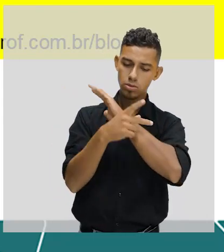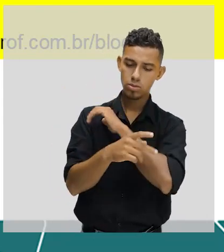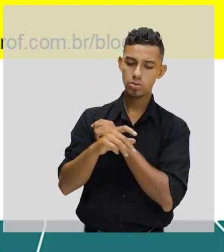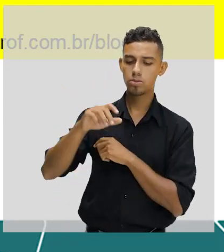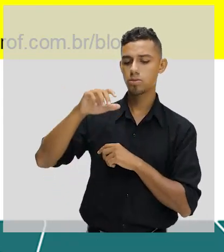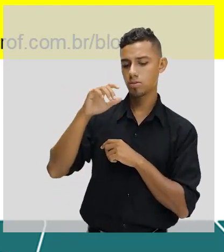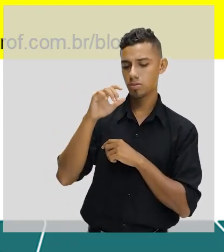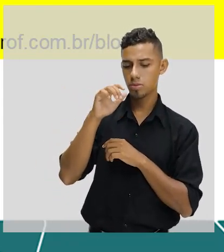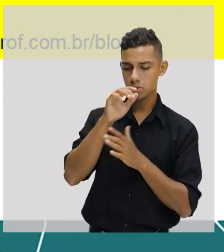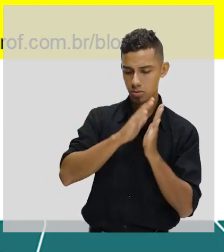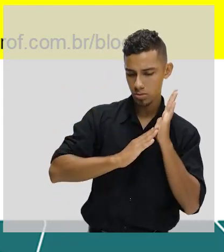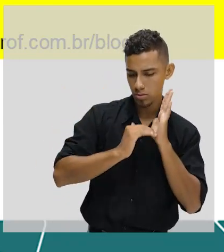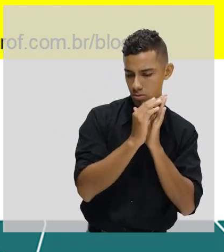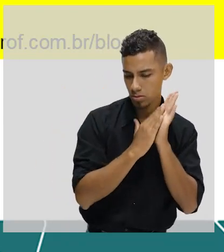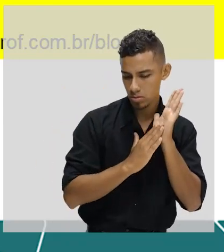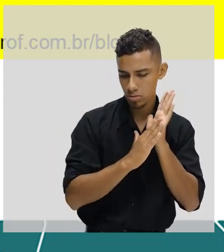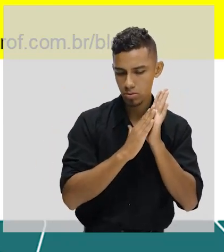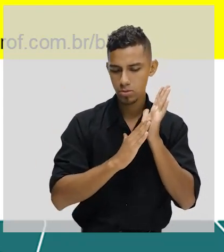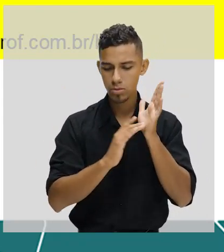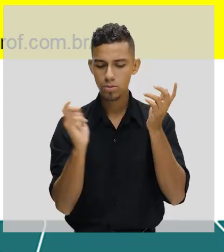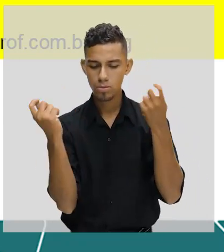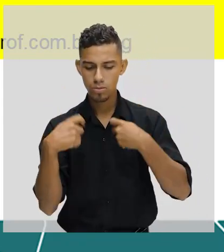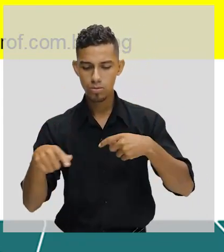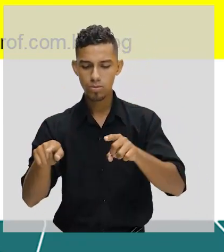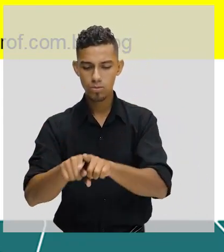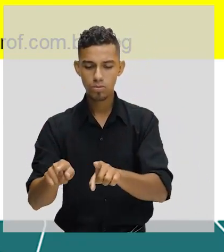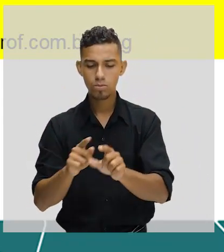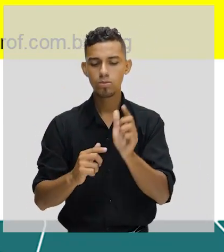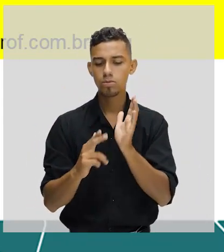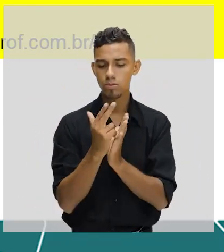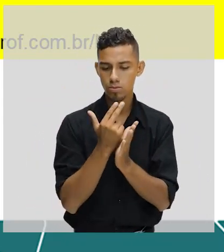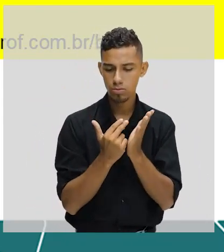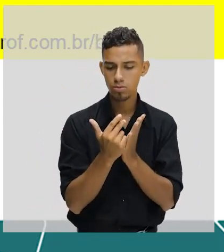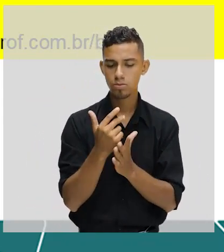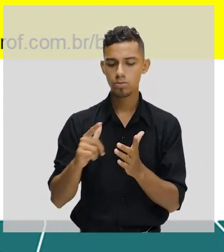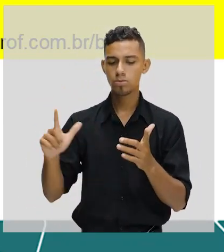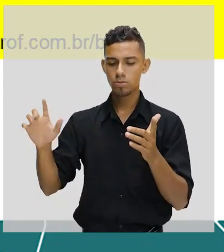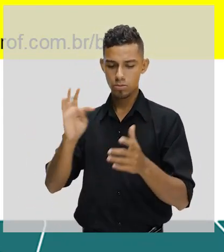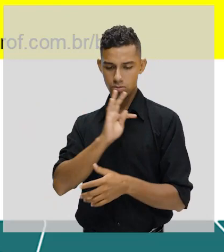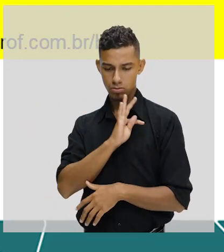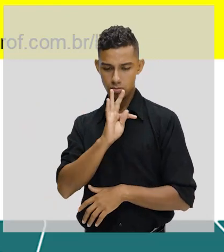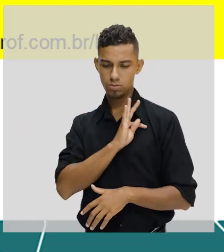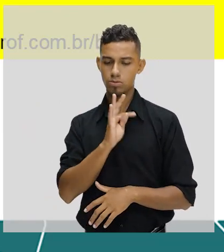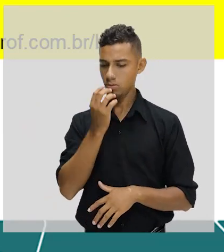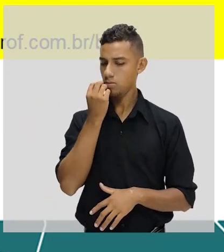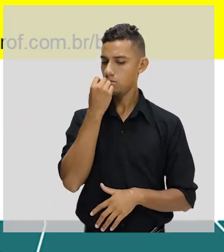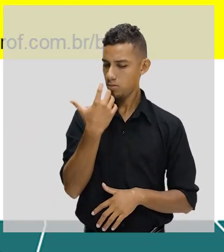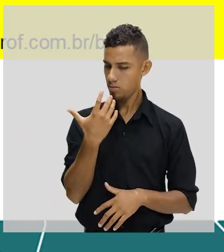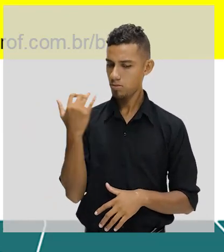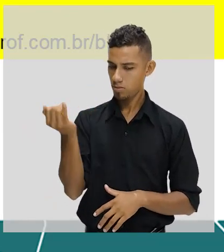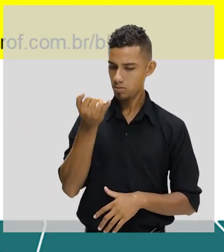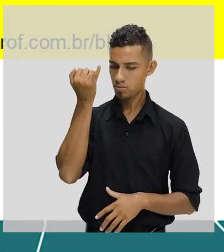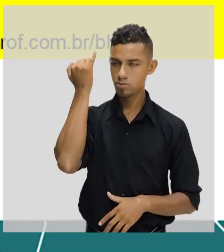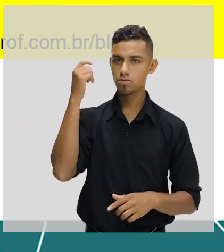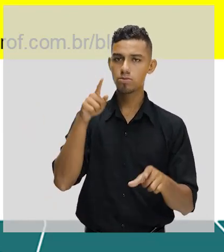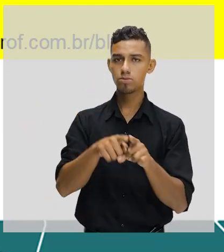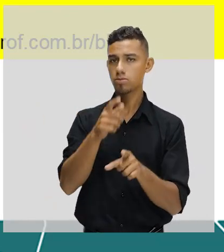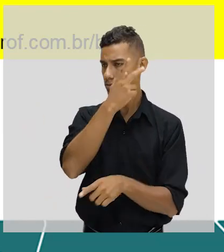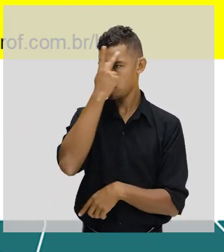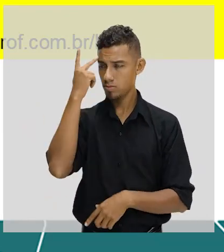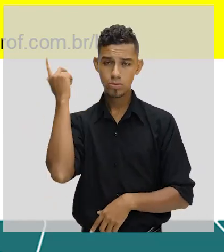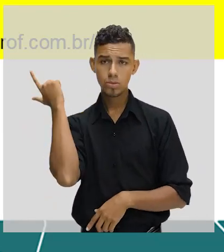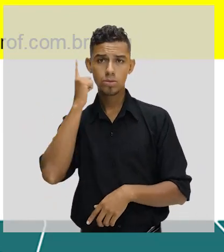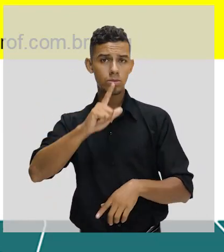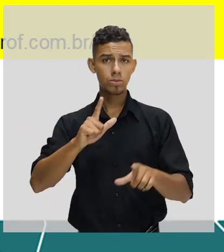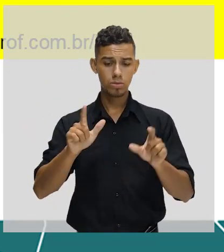assim por diante. Então, esse desenho, ele do carvão, essa técnica, esse material, ele é bem interessante, inclusive para você finalizar, né? Tem